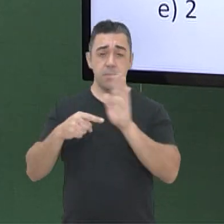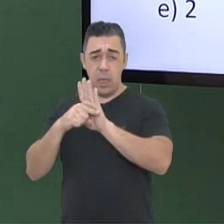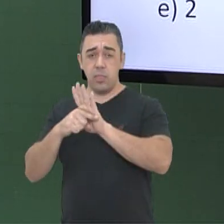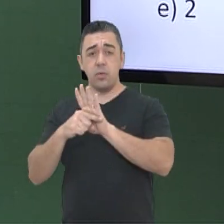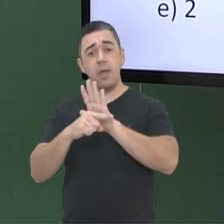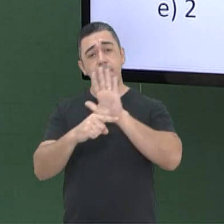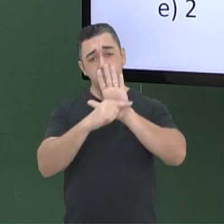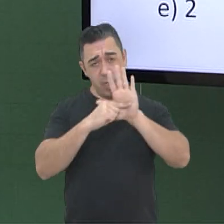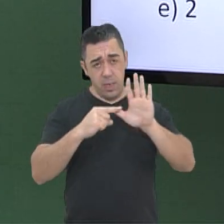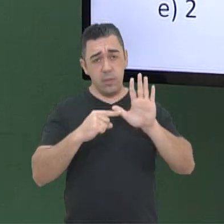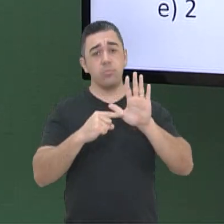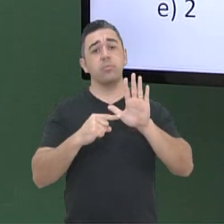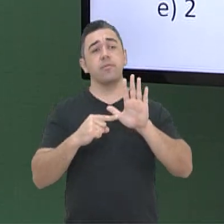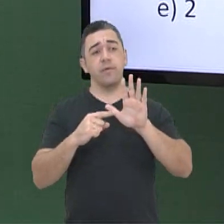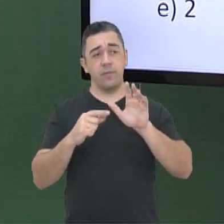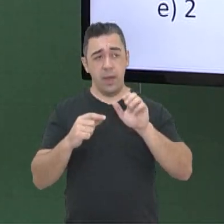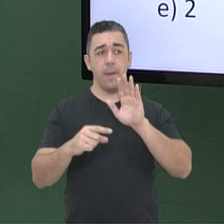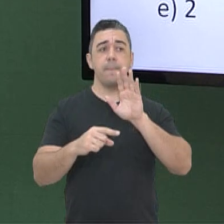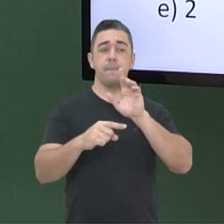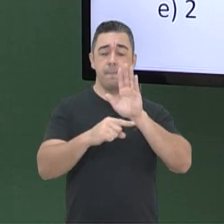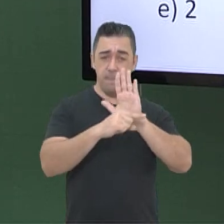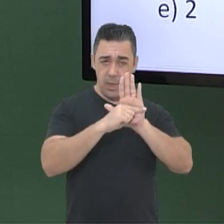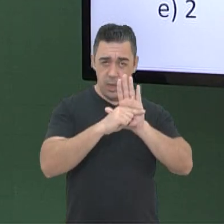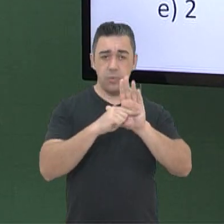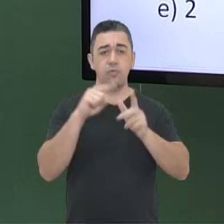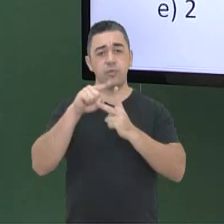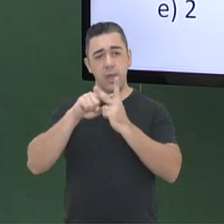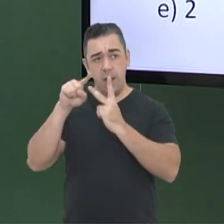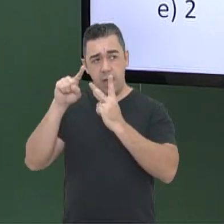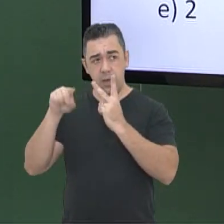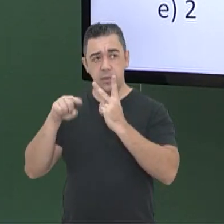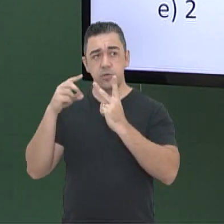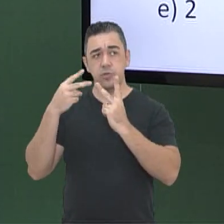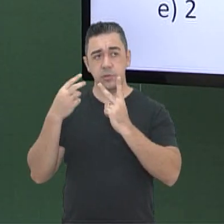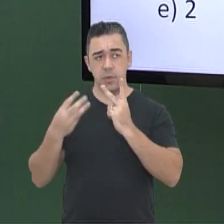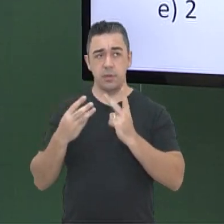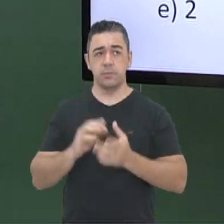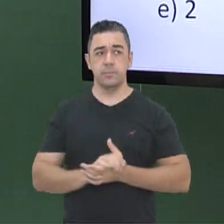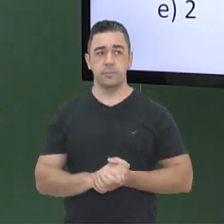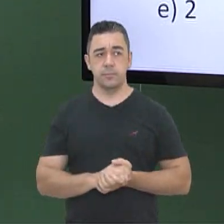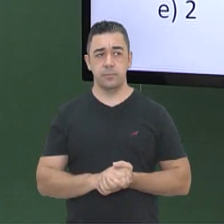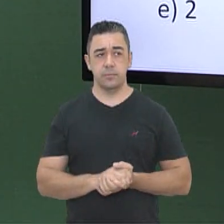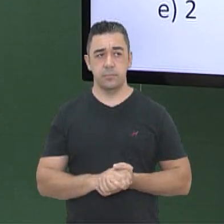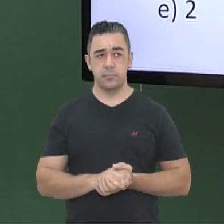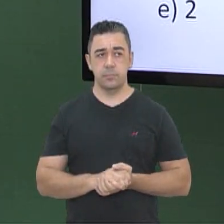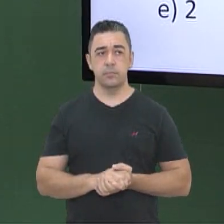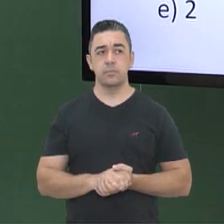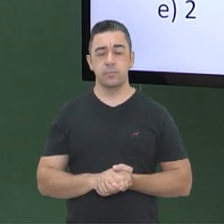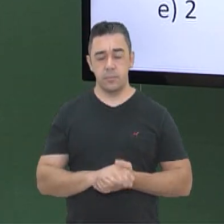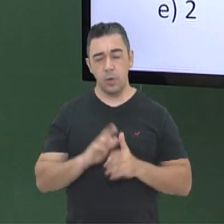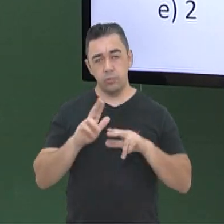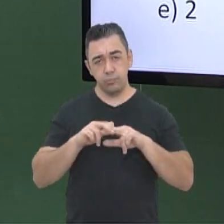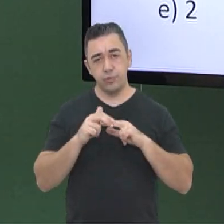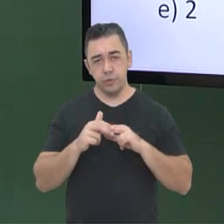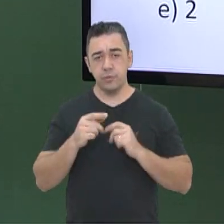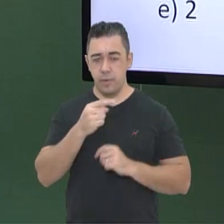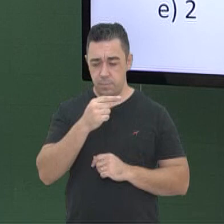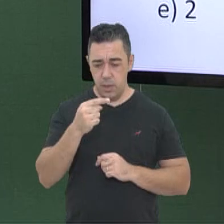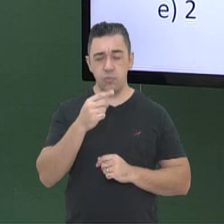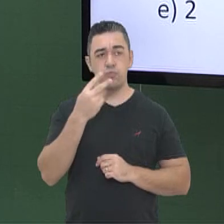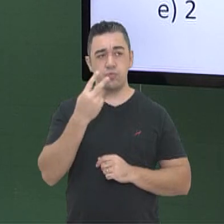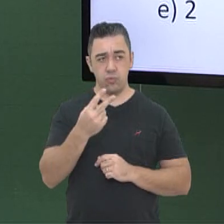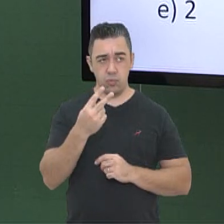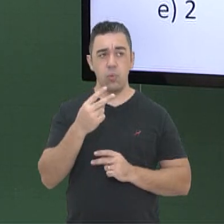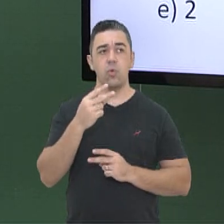invés de ficar mais 2 raiz de 3, vai ficar menos 2 raiz de 3. Embora ele seja um quadrado da soma, tá? Então, fica